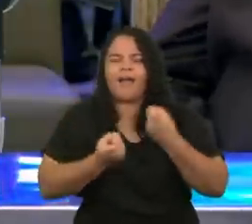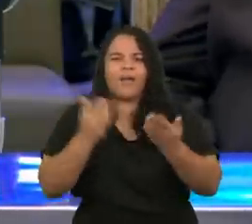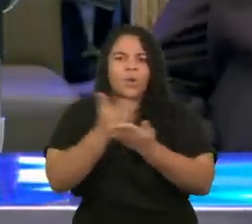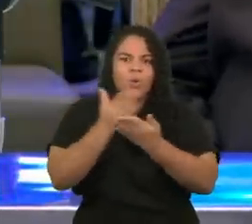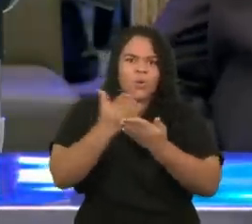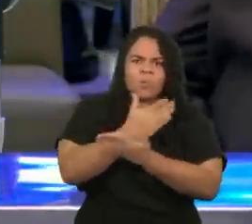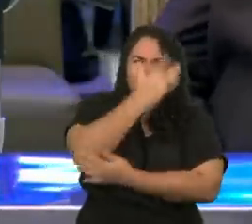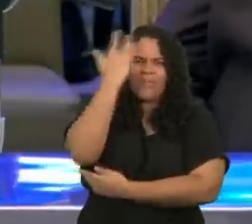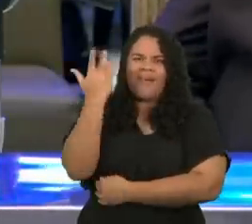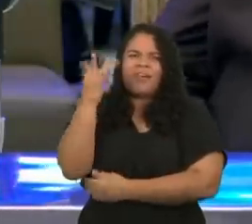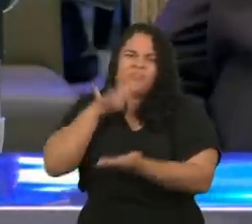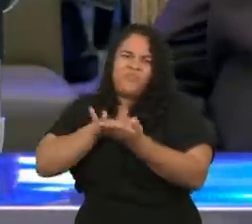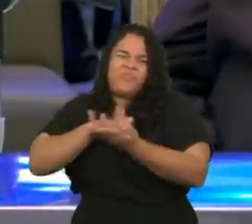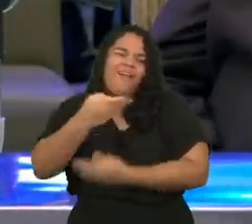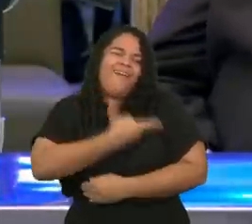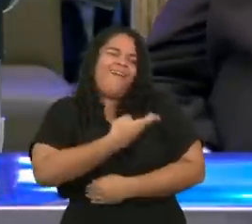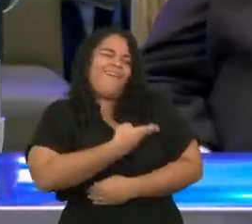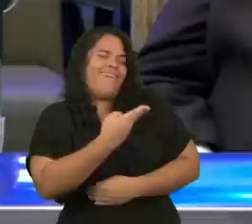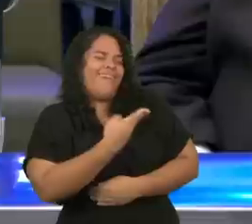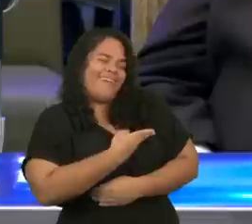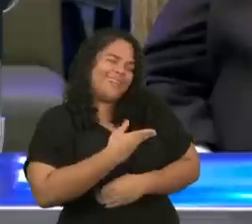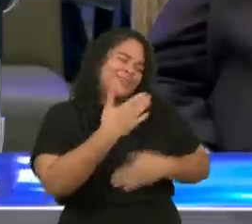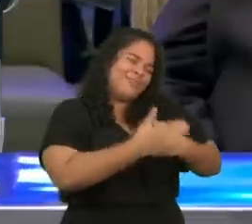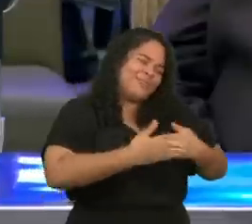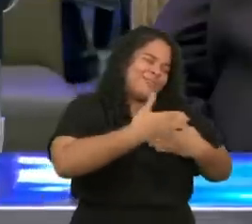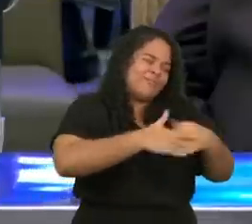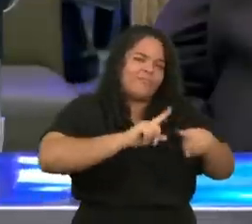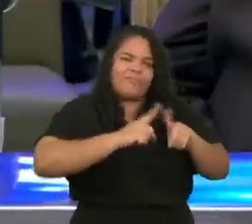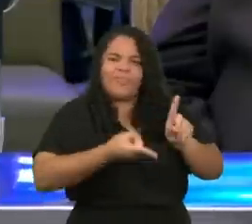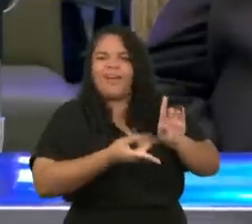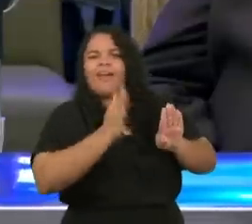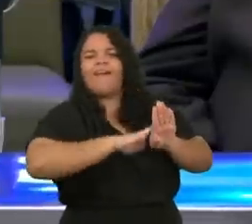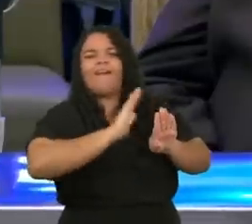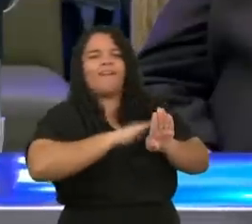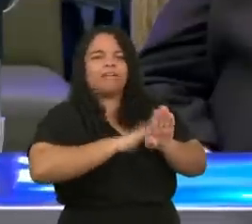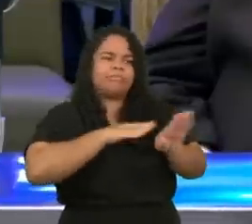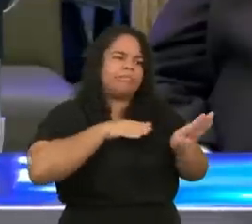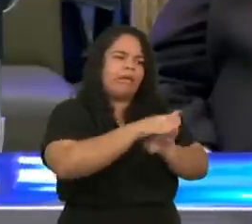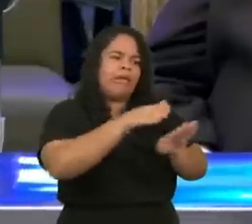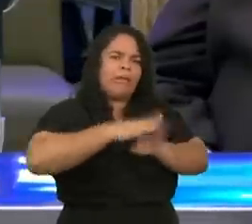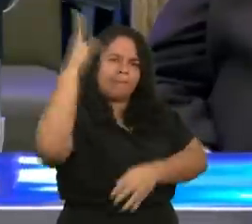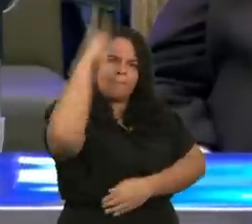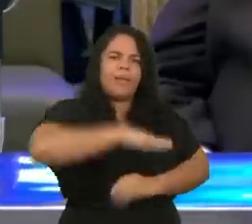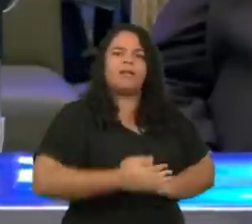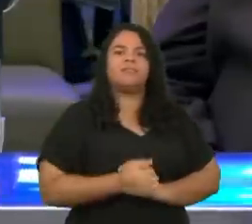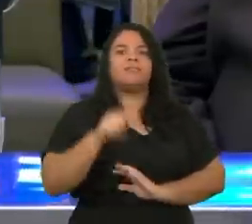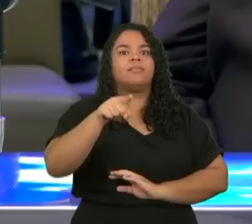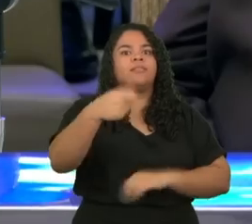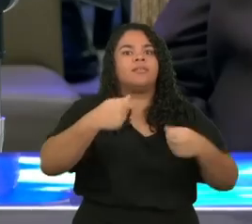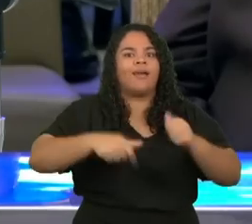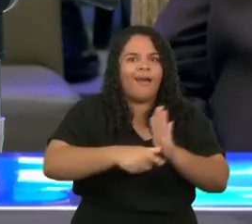o mal e procure ensiná-los guiá-los os filhos devem ter limite e não ficarem